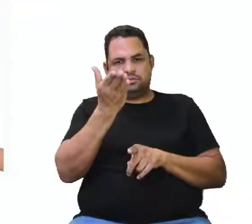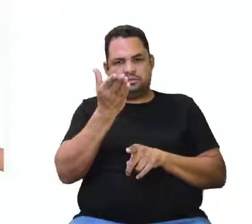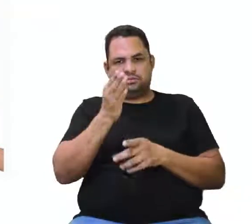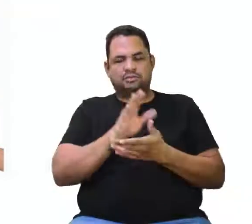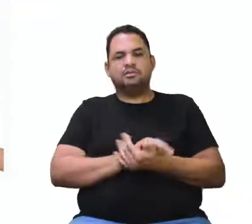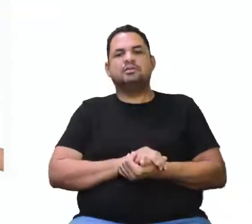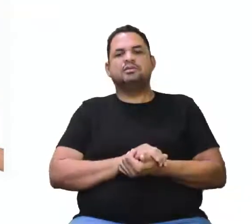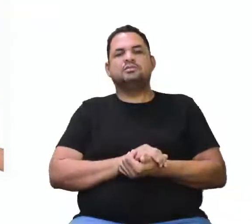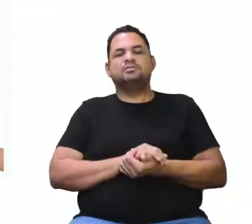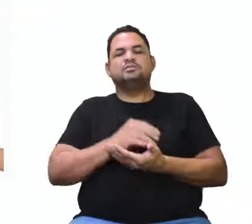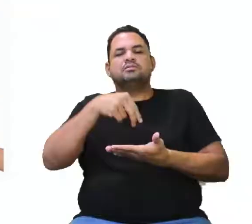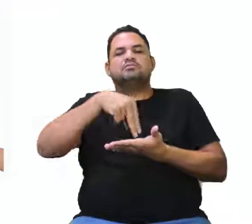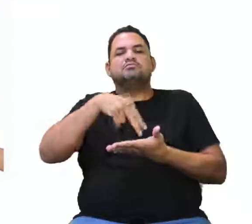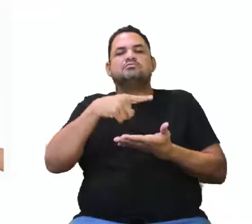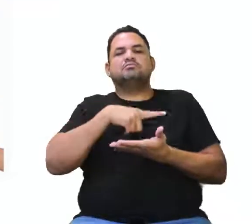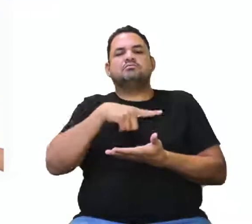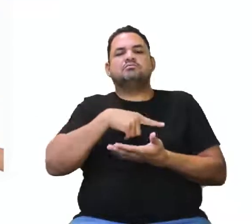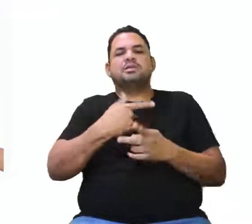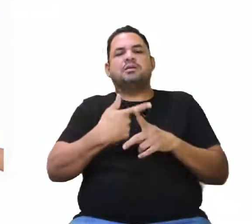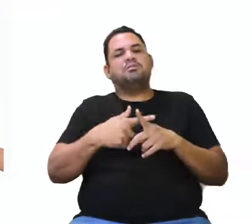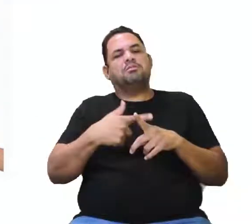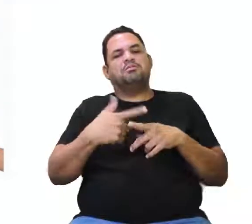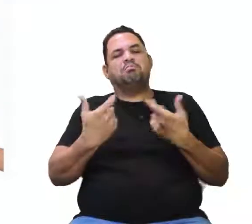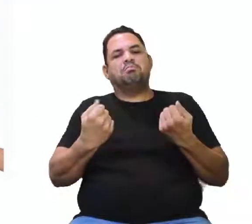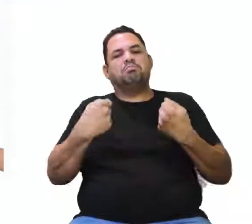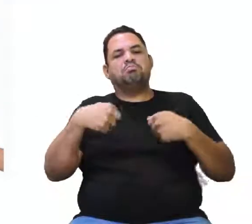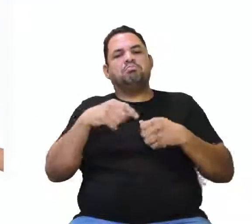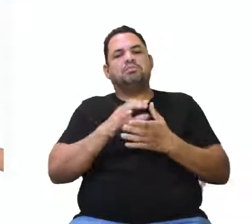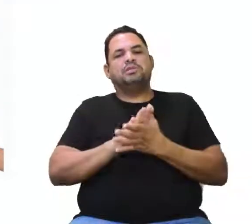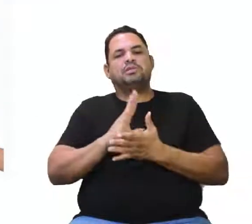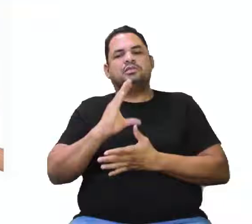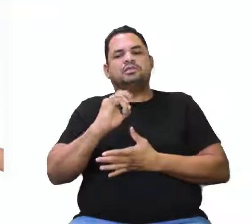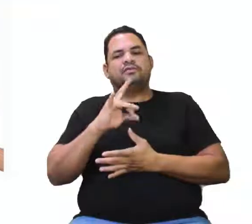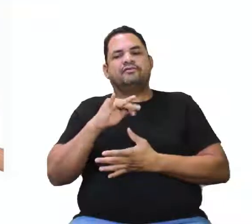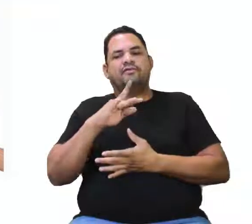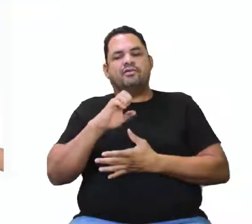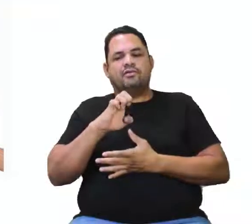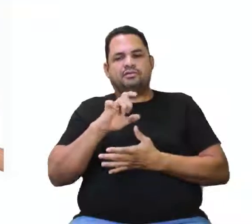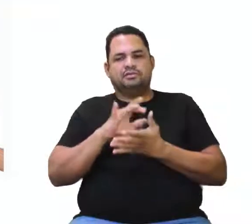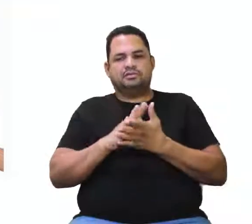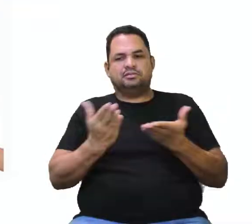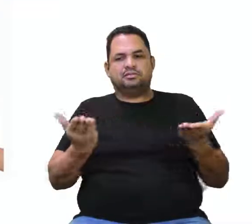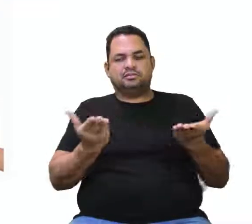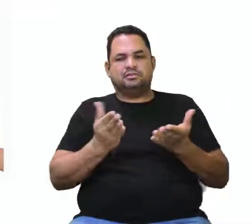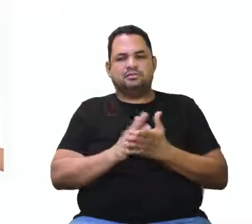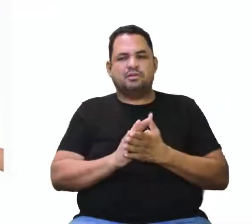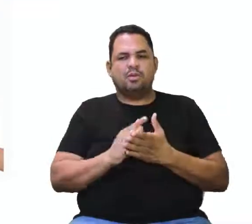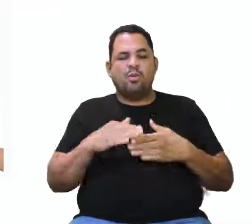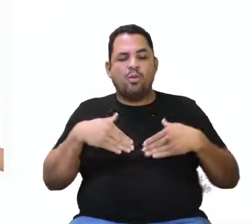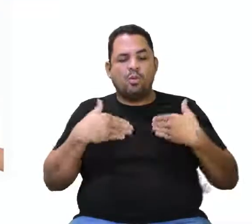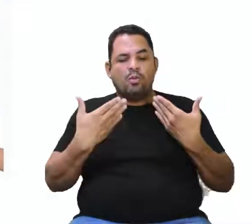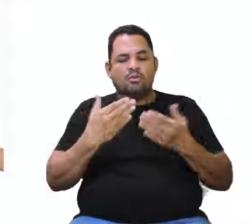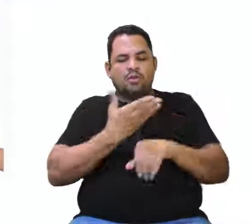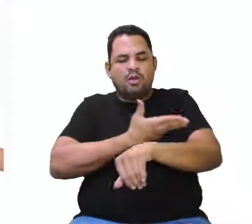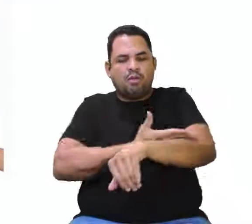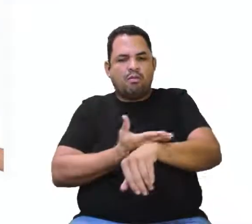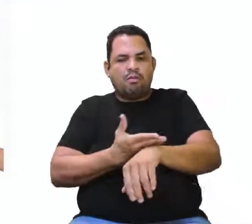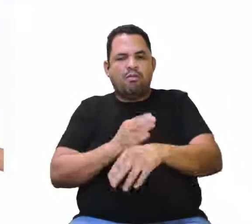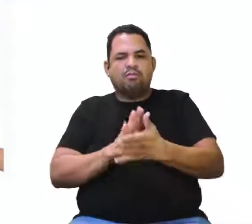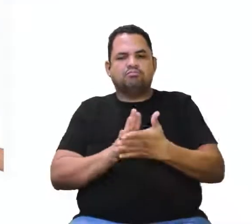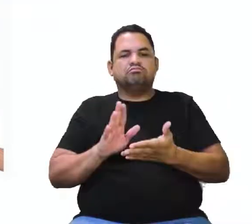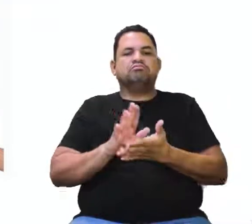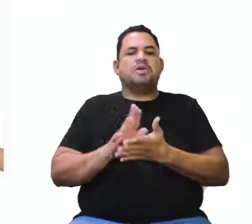postura aqui tem um grande risco de ter cifose ali, né? Então, a gente vai vendo que conforme o hábito que você